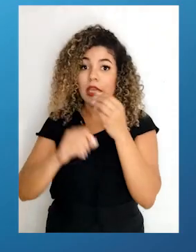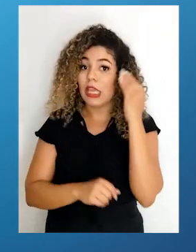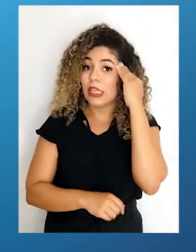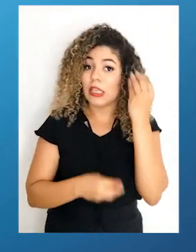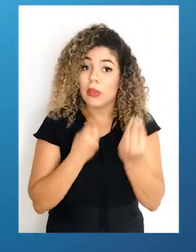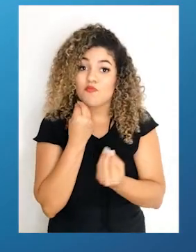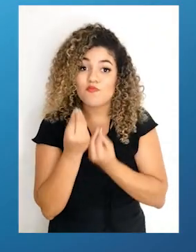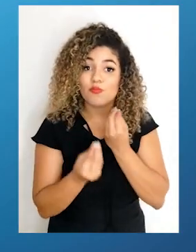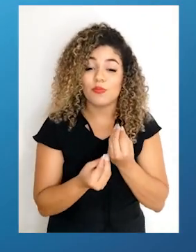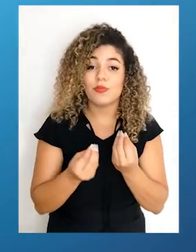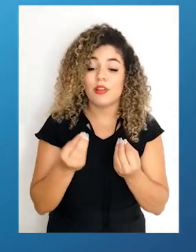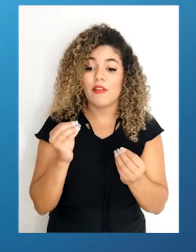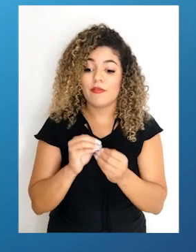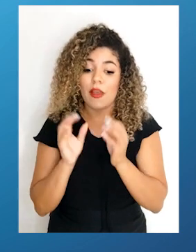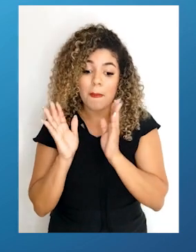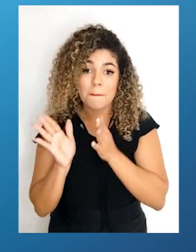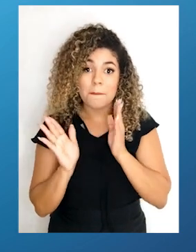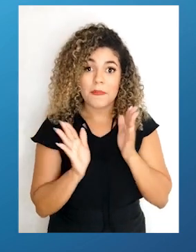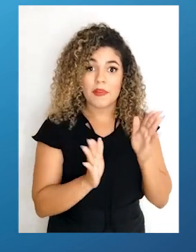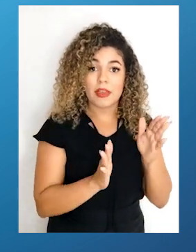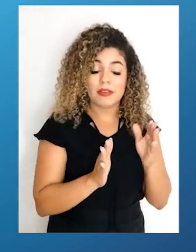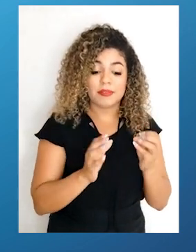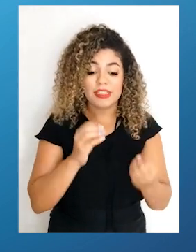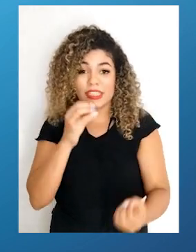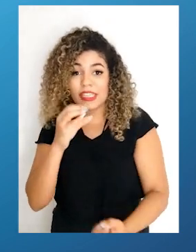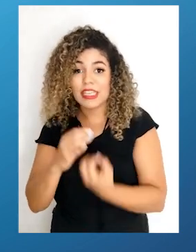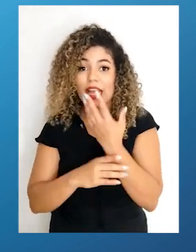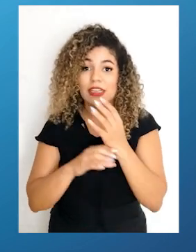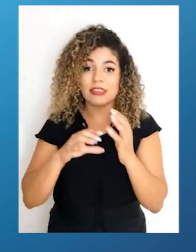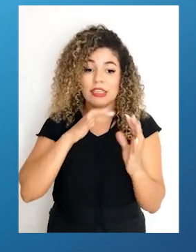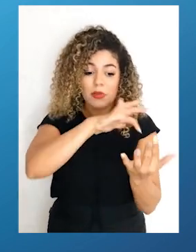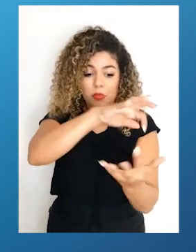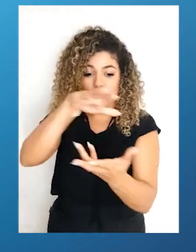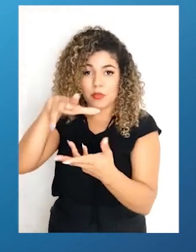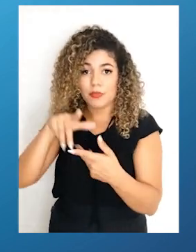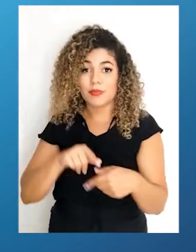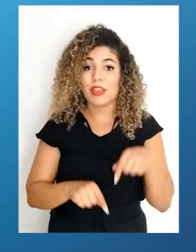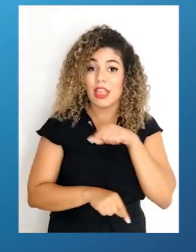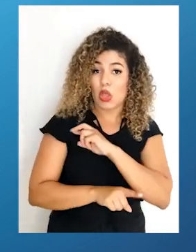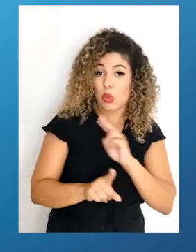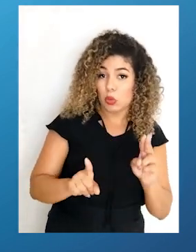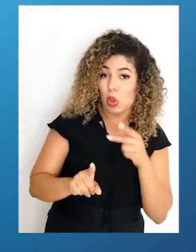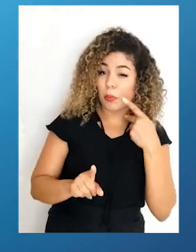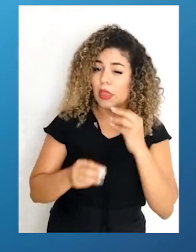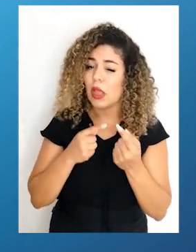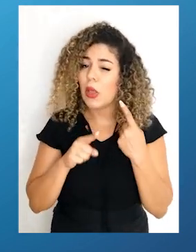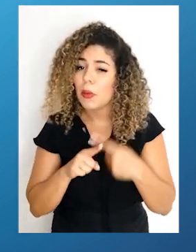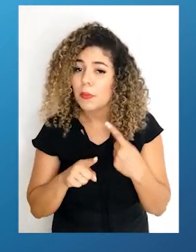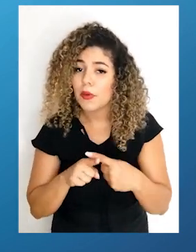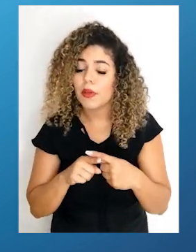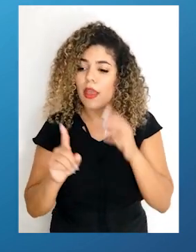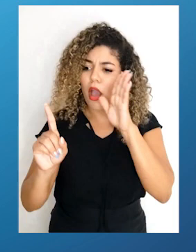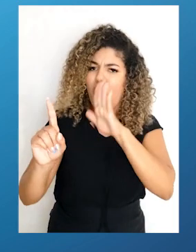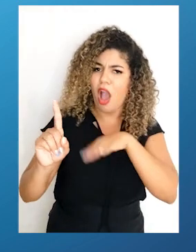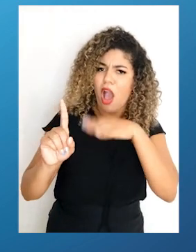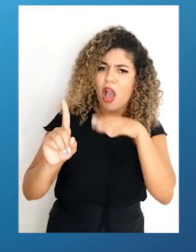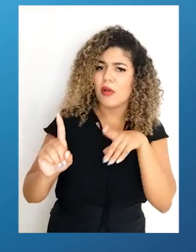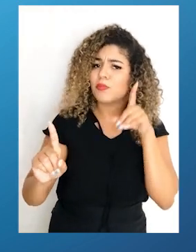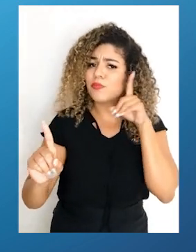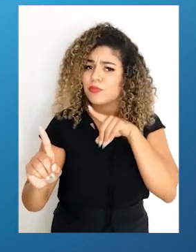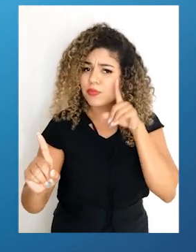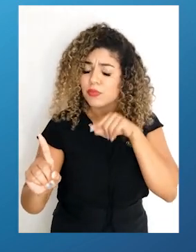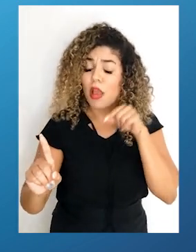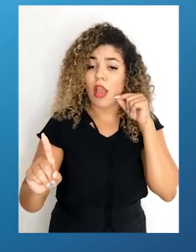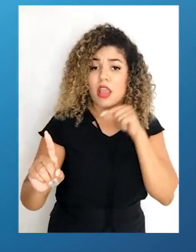galáxias. Esse nome, Hubble, é em homenagem a um americano astrofísico que fez a descoberta da distância